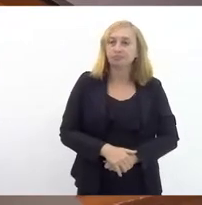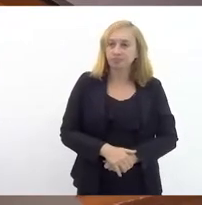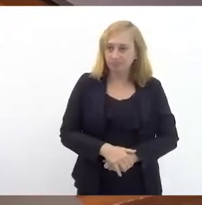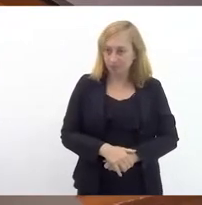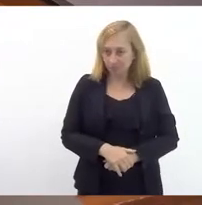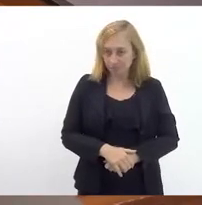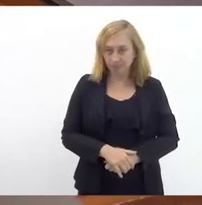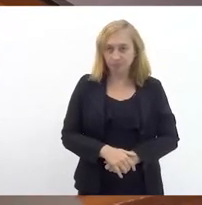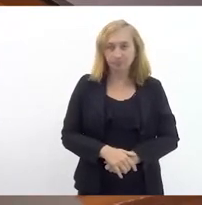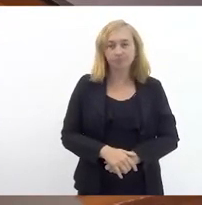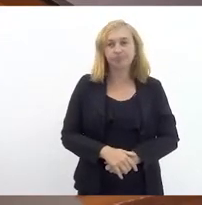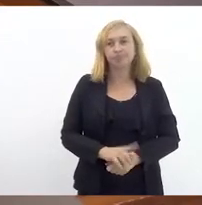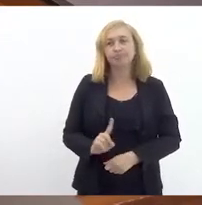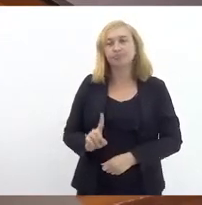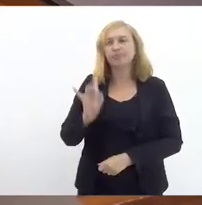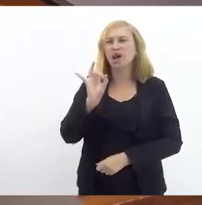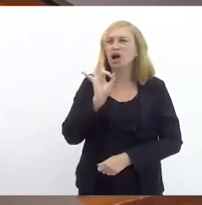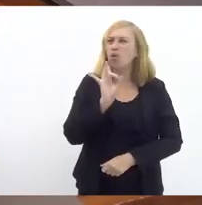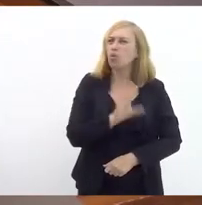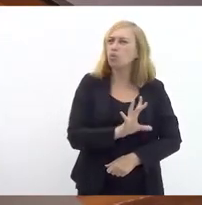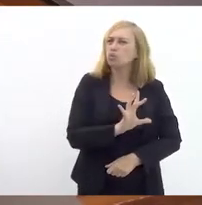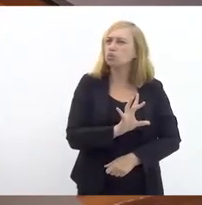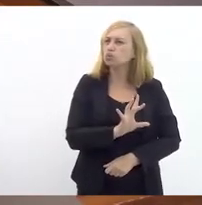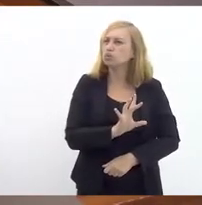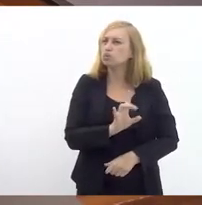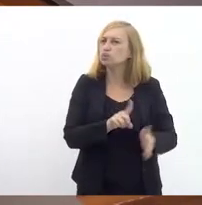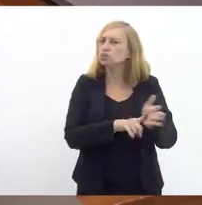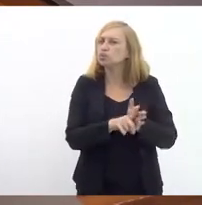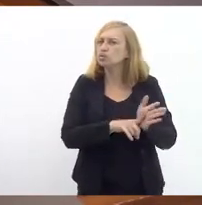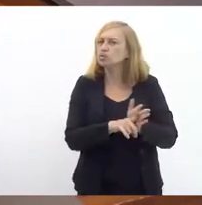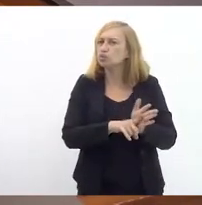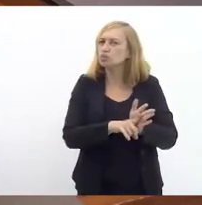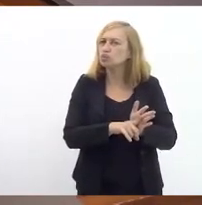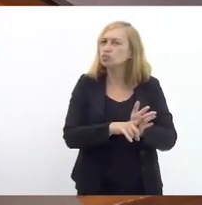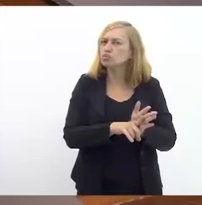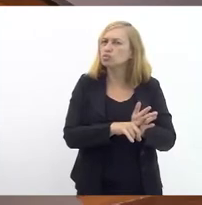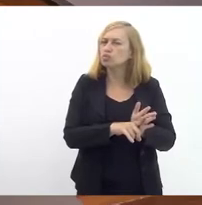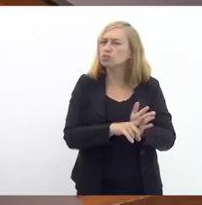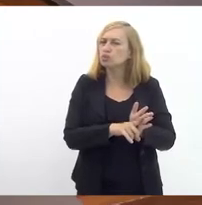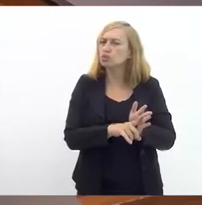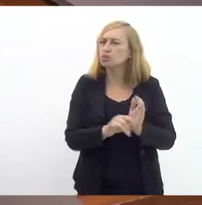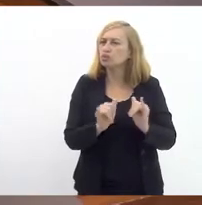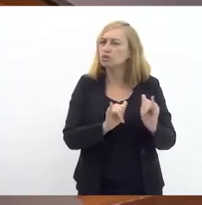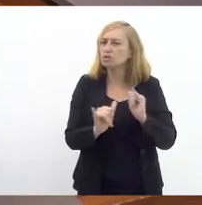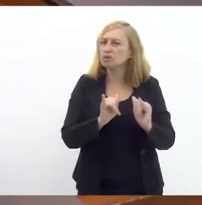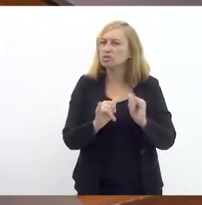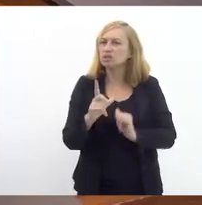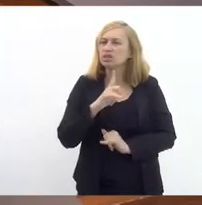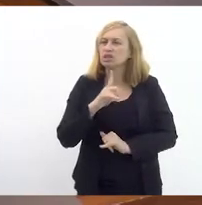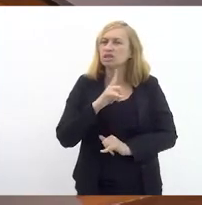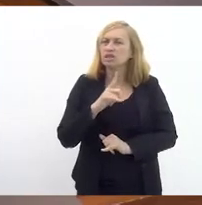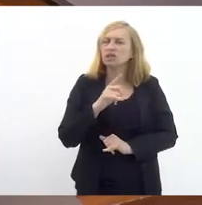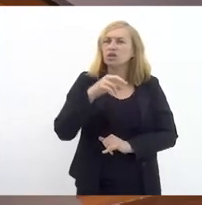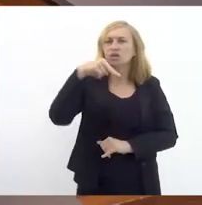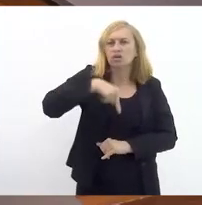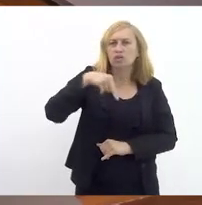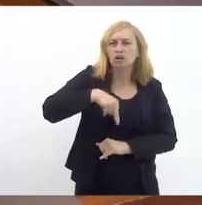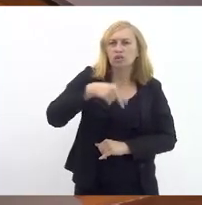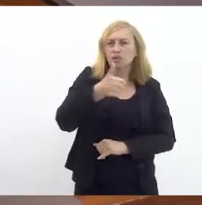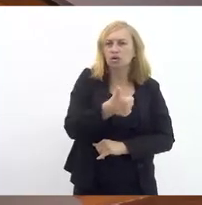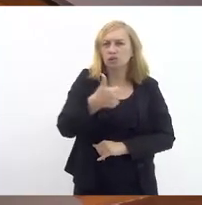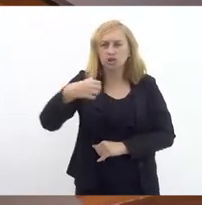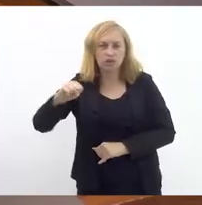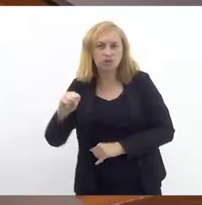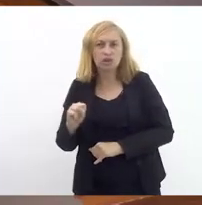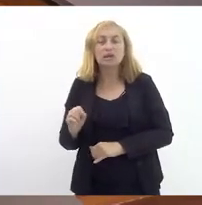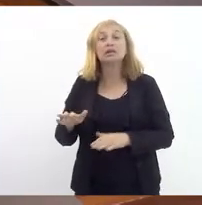física. A última verificação, a última formalização que ocorreu foi em novembro de 2018.